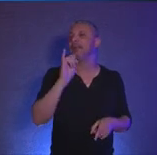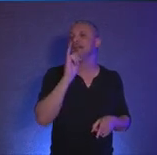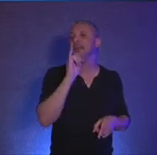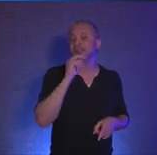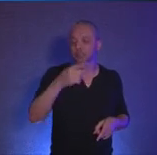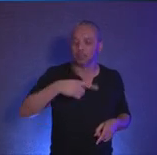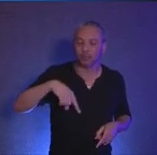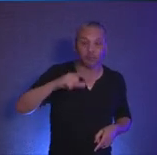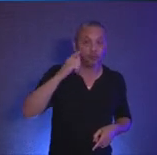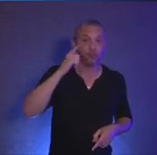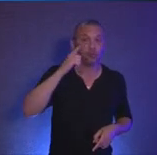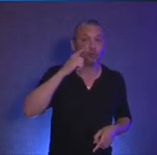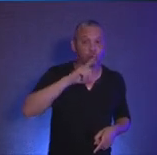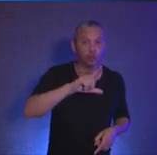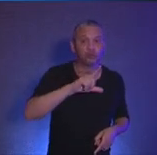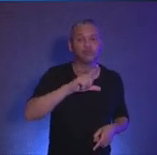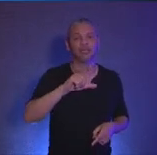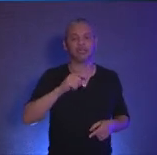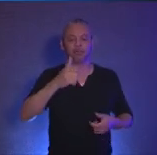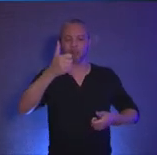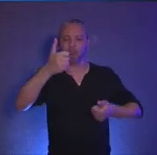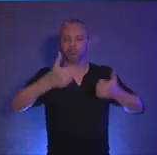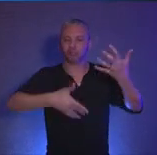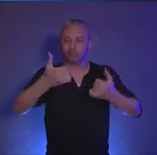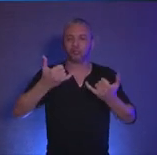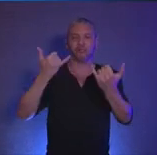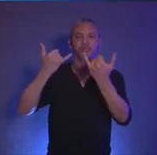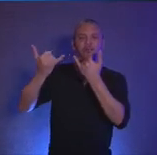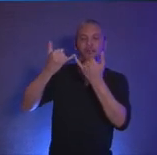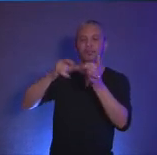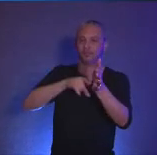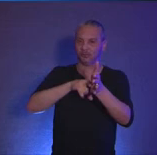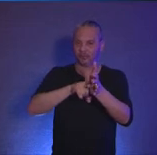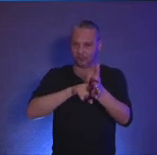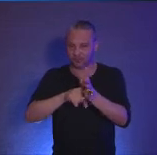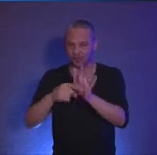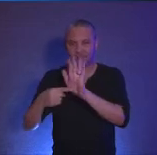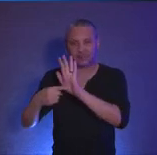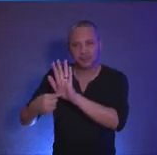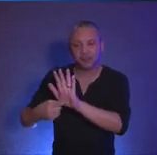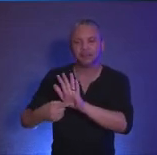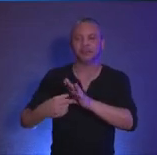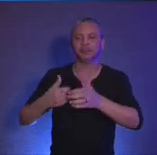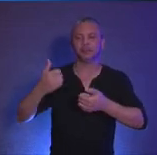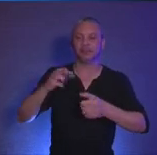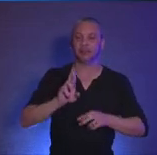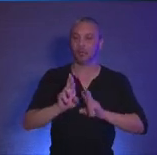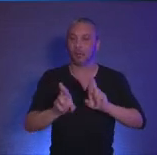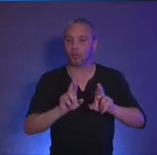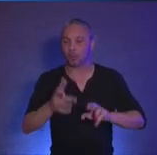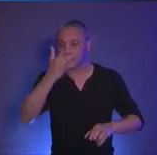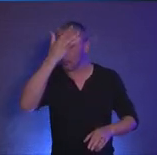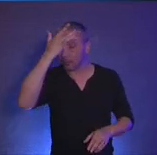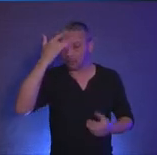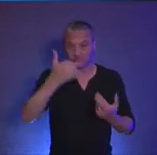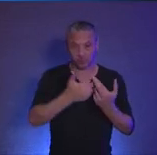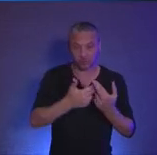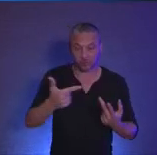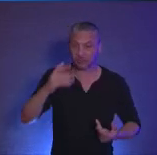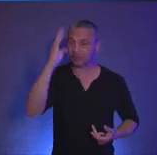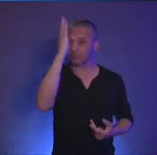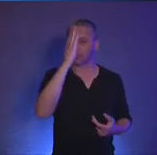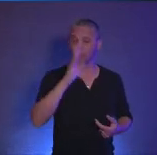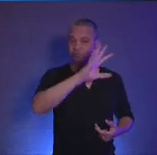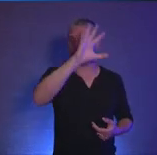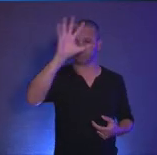de a gente ter conseguido, através dessa base de dados que a gente gerou, através da pesquisa que foi respondida por diversas pessoas do Brasil